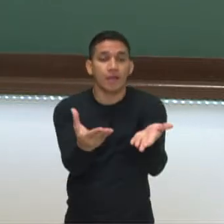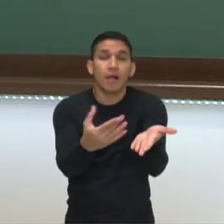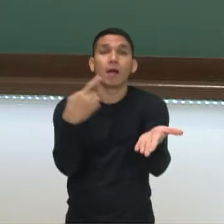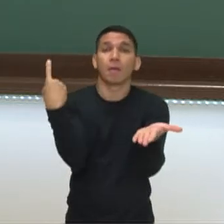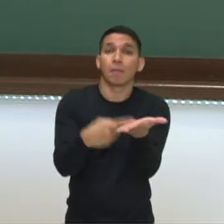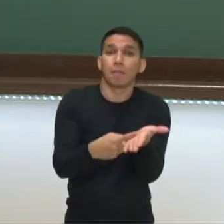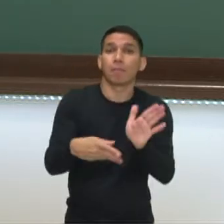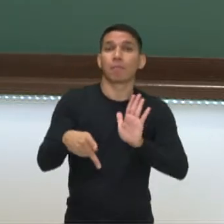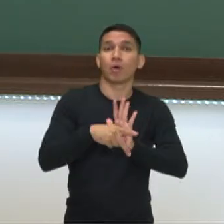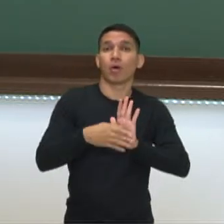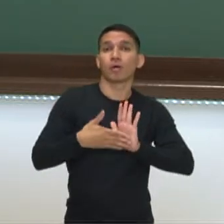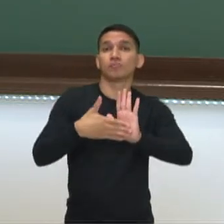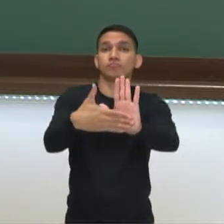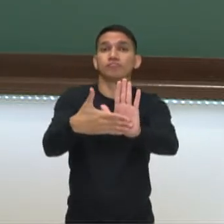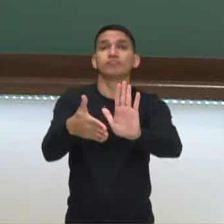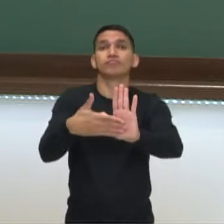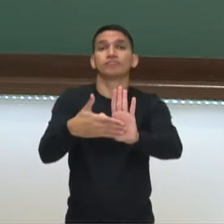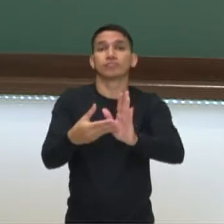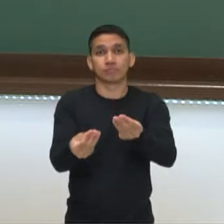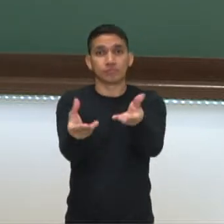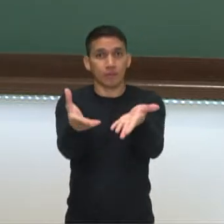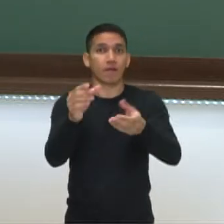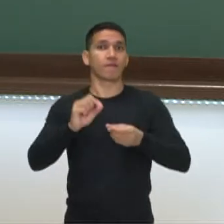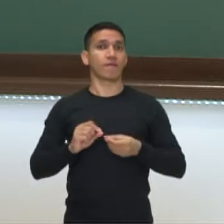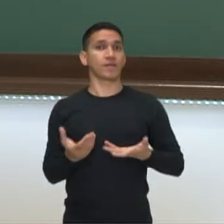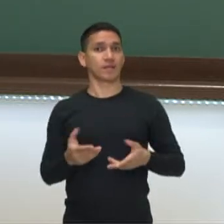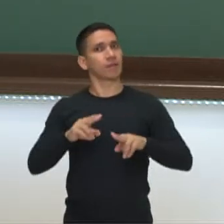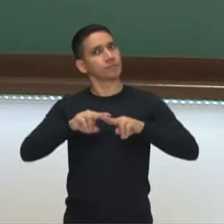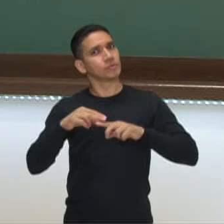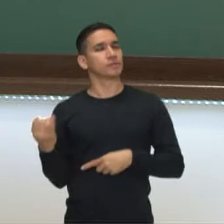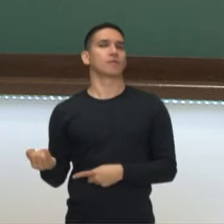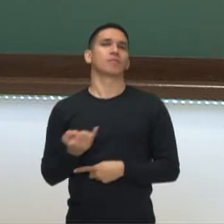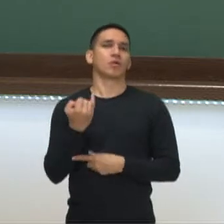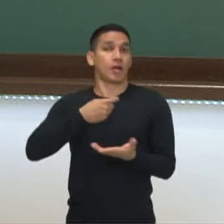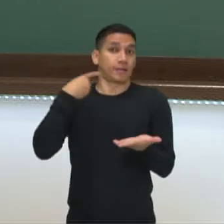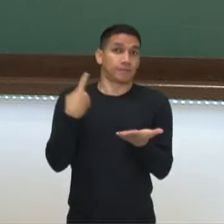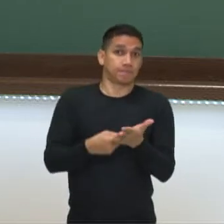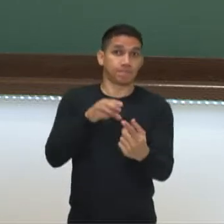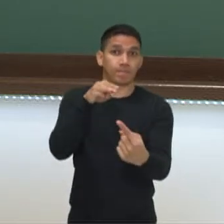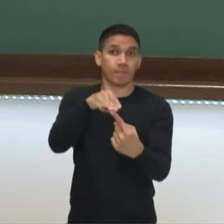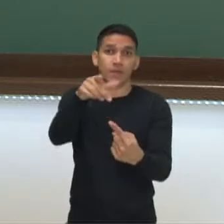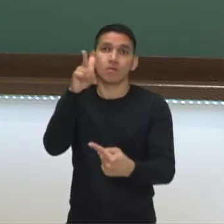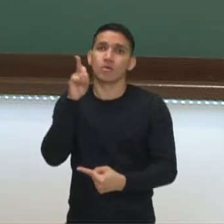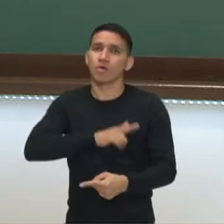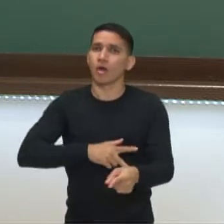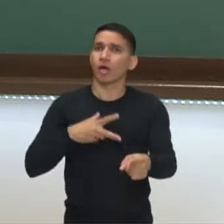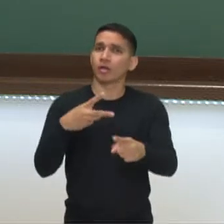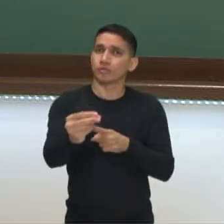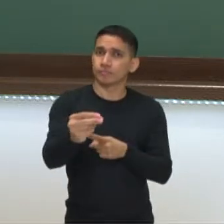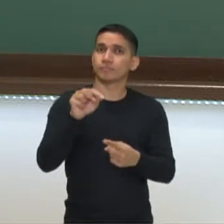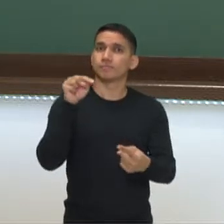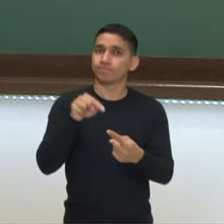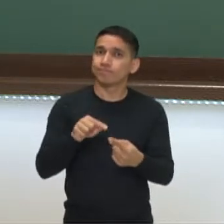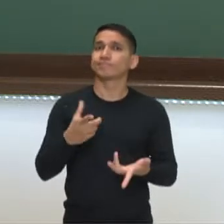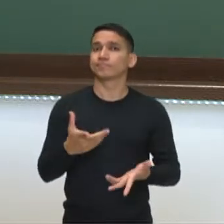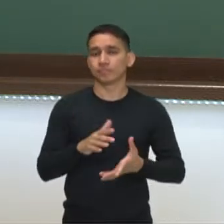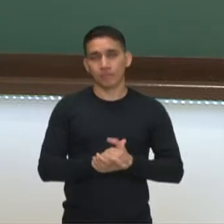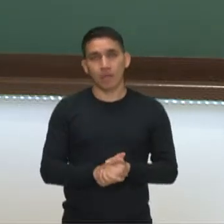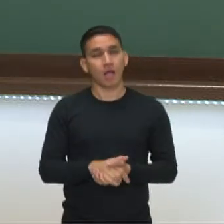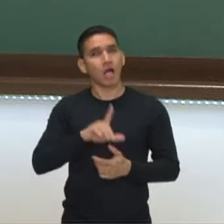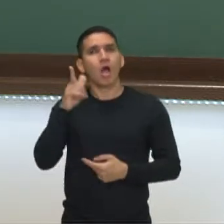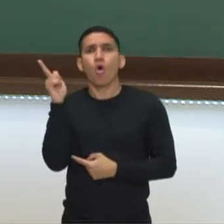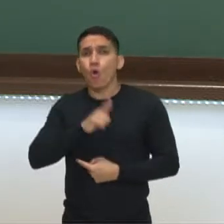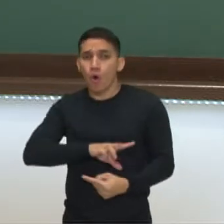nos propusemos a fazer. Veja como é importante isso, né? Estabeleça metas que você possa atingir. Atingiu as primeiras